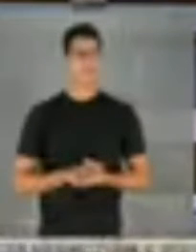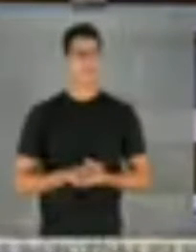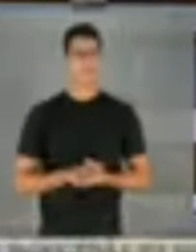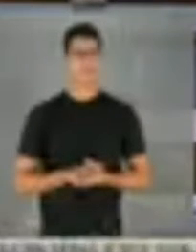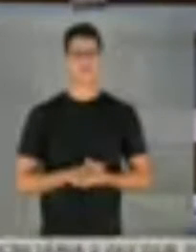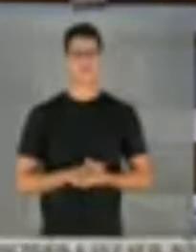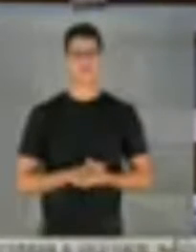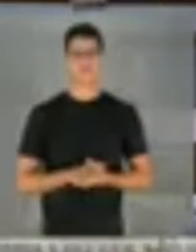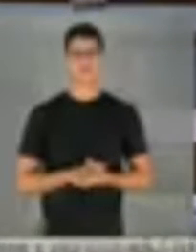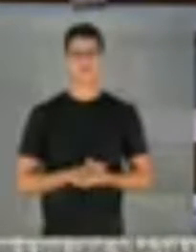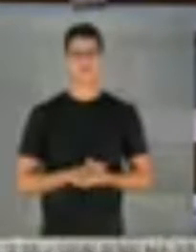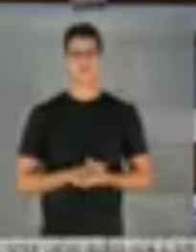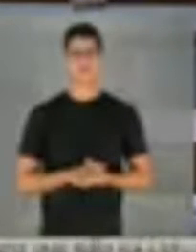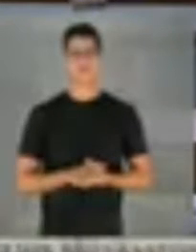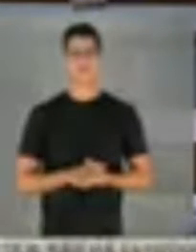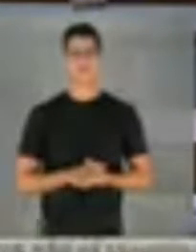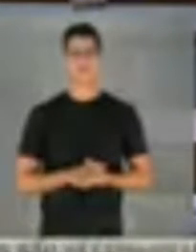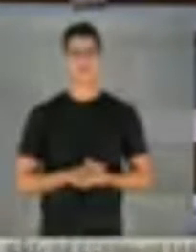Silva.